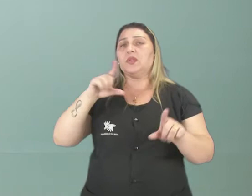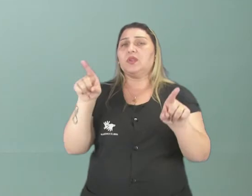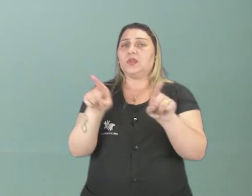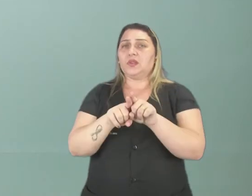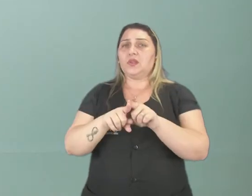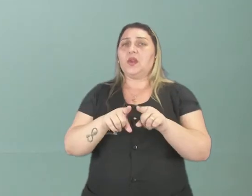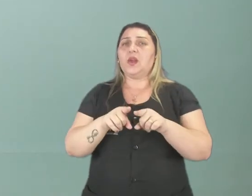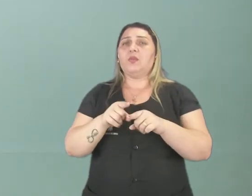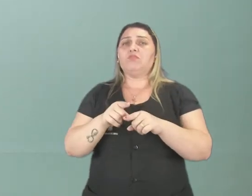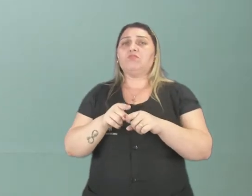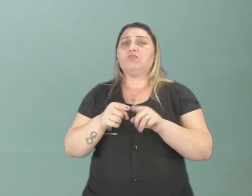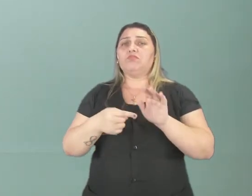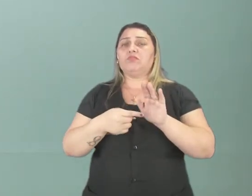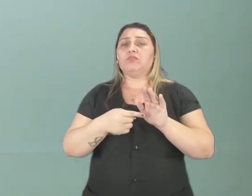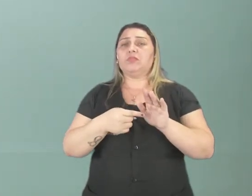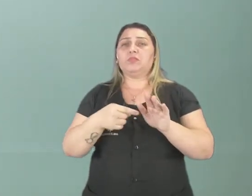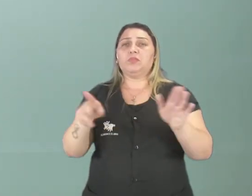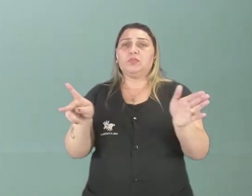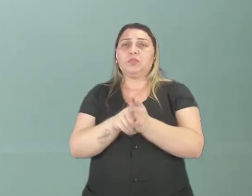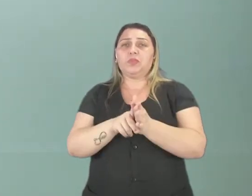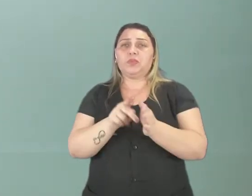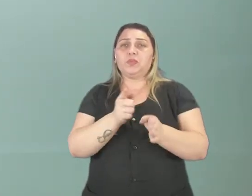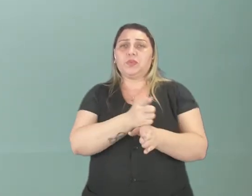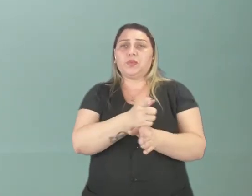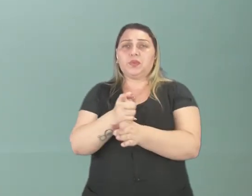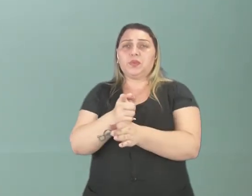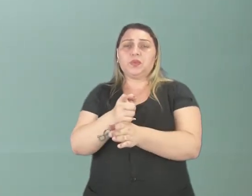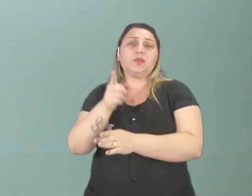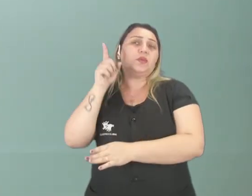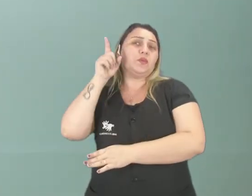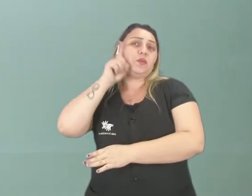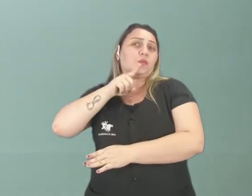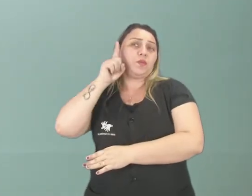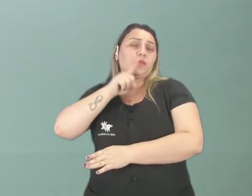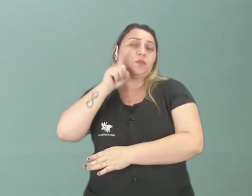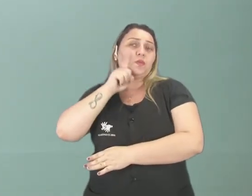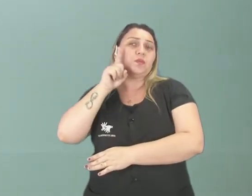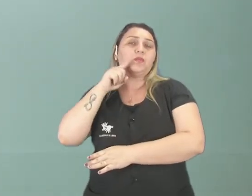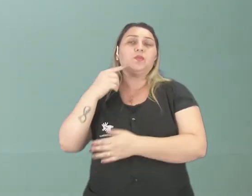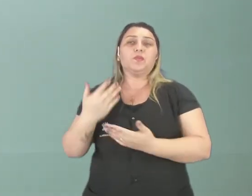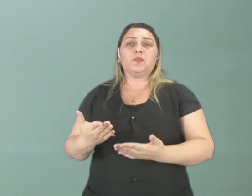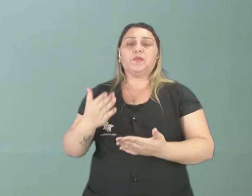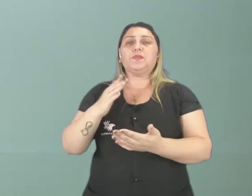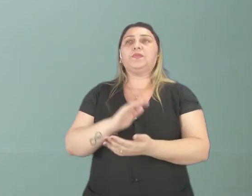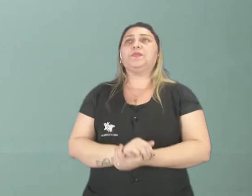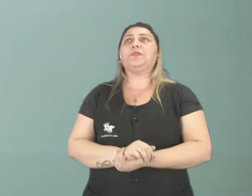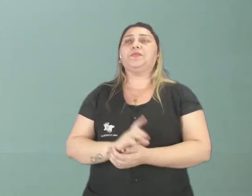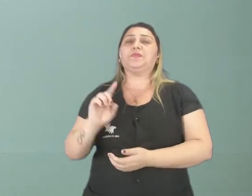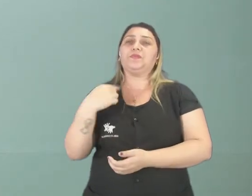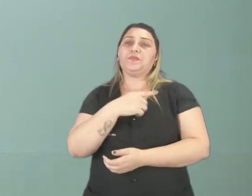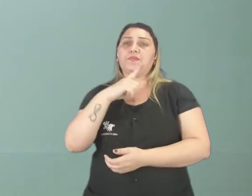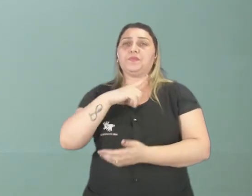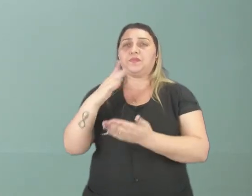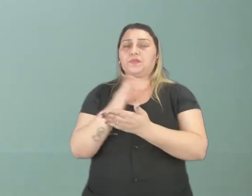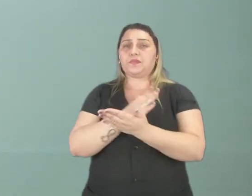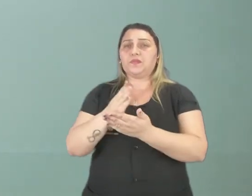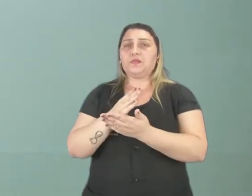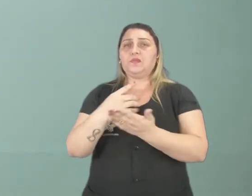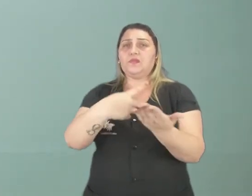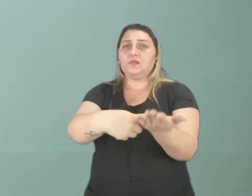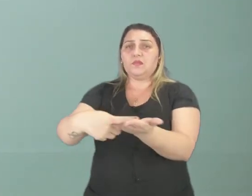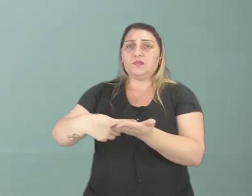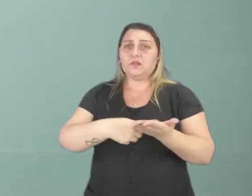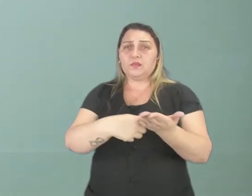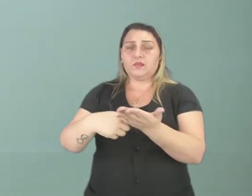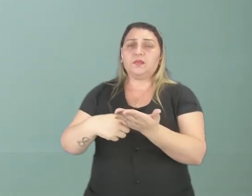apontados para os Estados Unidos, né? Então, por conta de uma questão diplomática, né, nós tivemos alguns acordos,